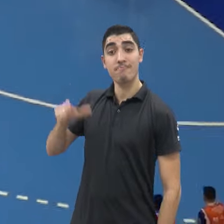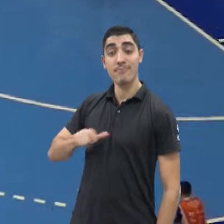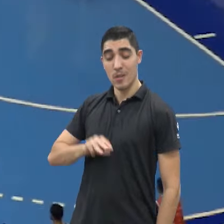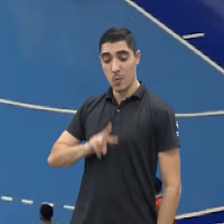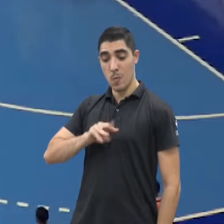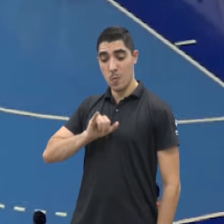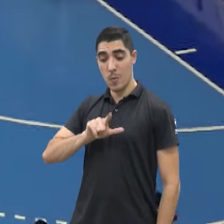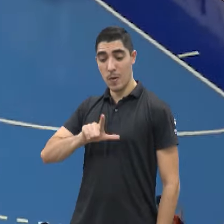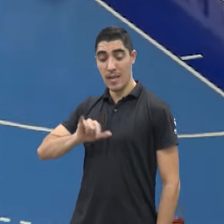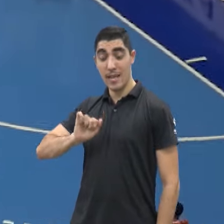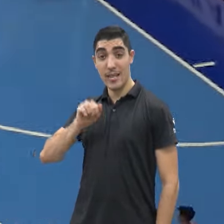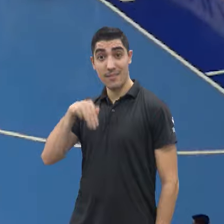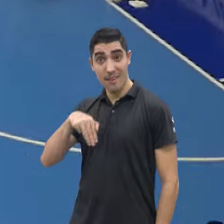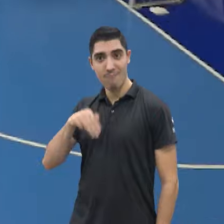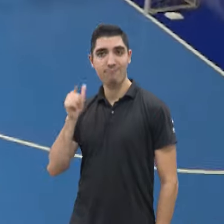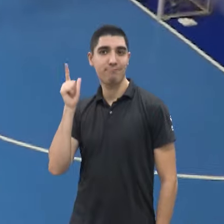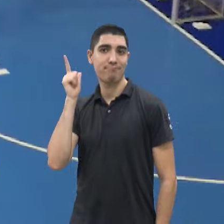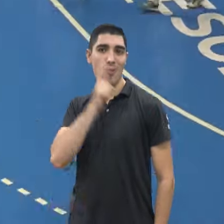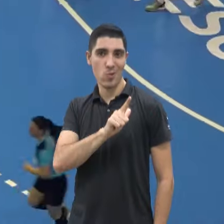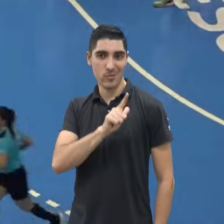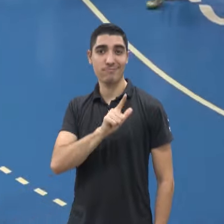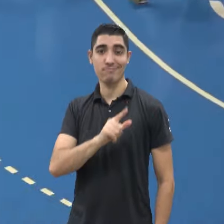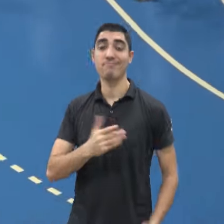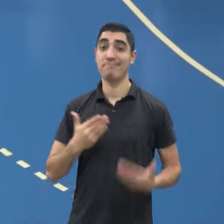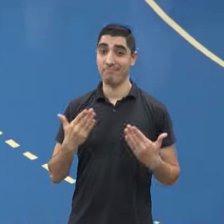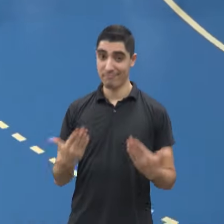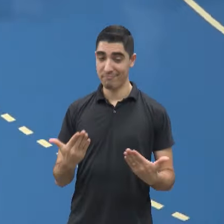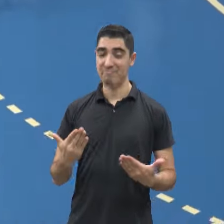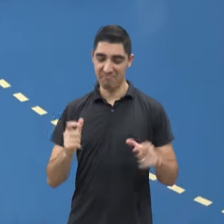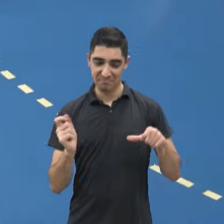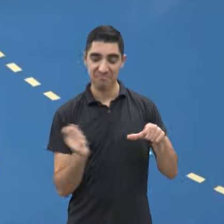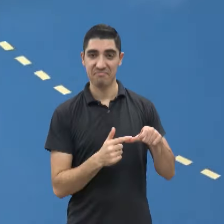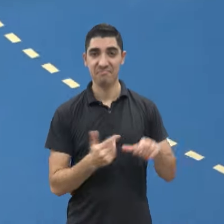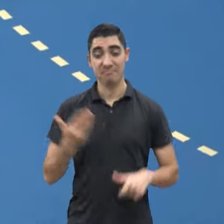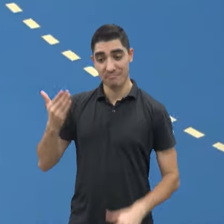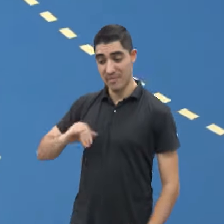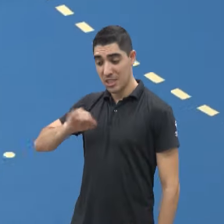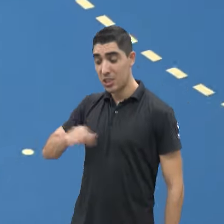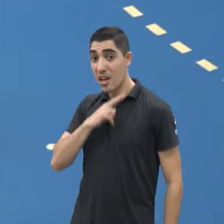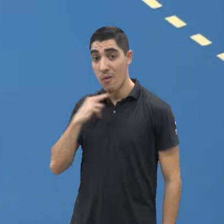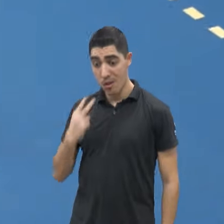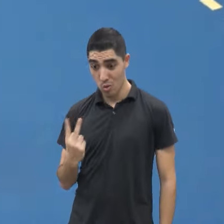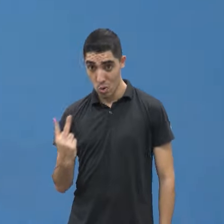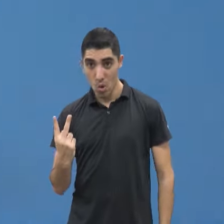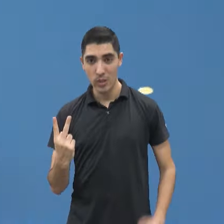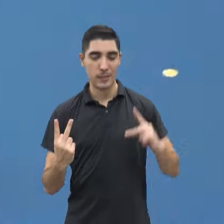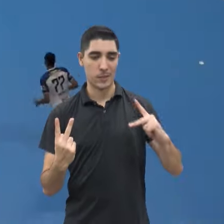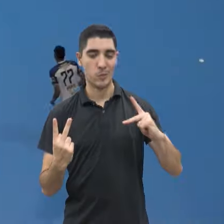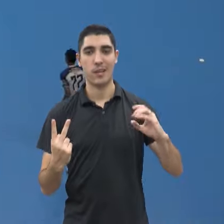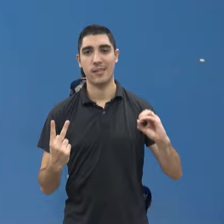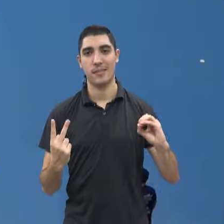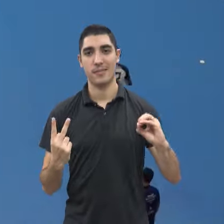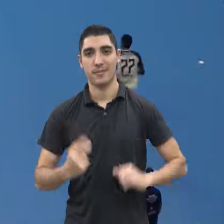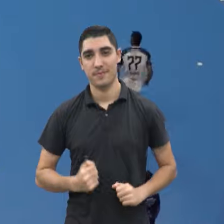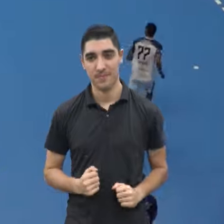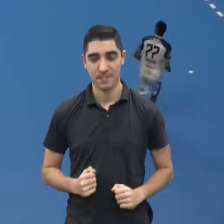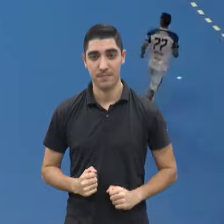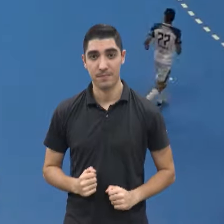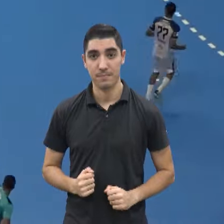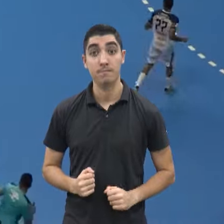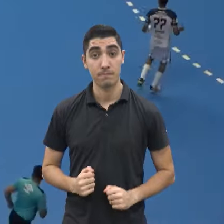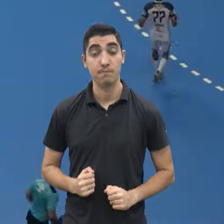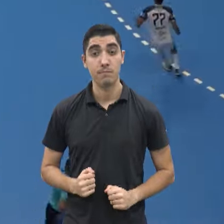e fazer um golaço pro Jaraguá. O William é o nome do gol. Jaraguá 2, São José 0. O São